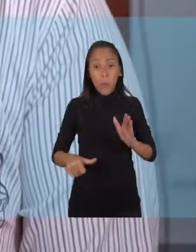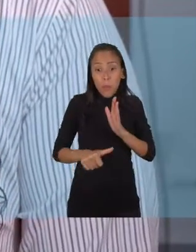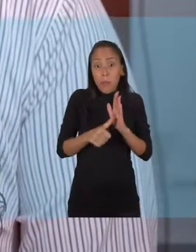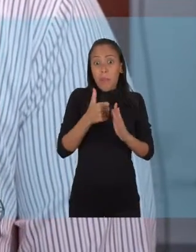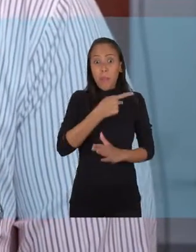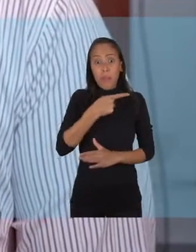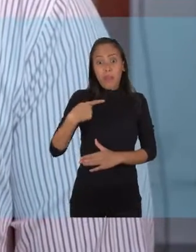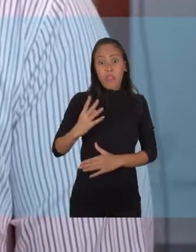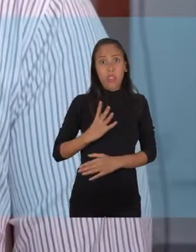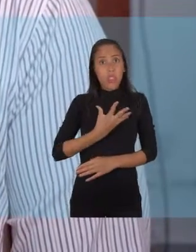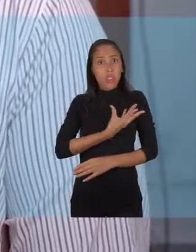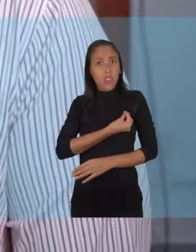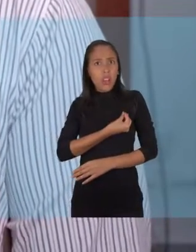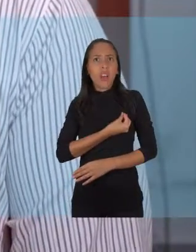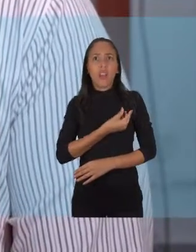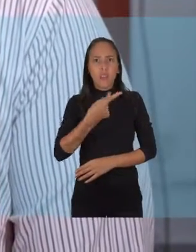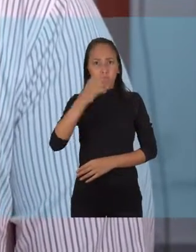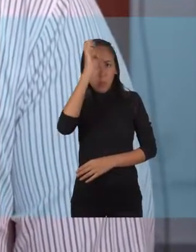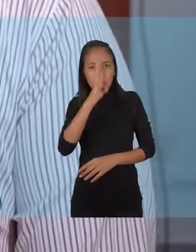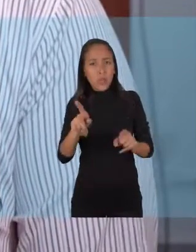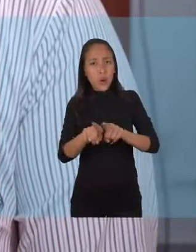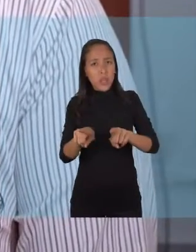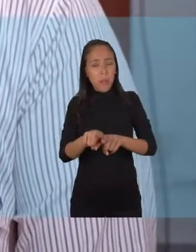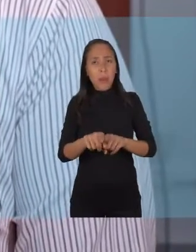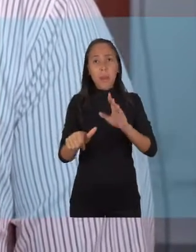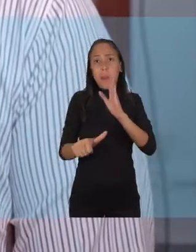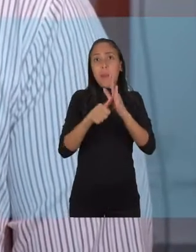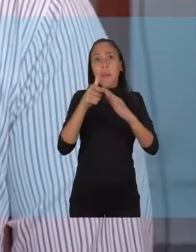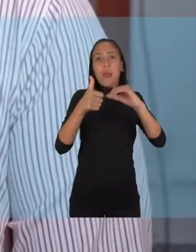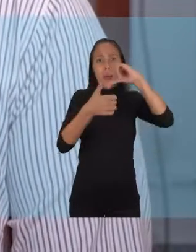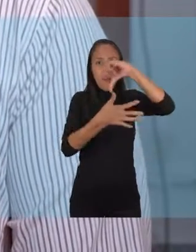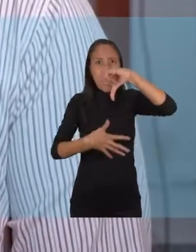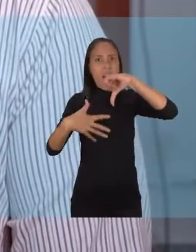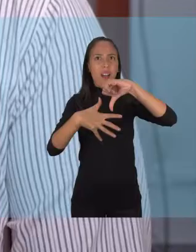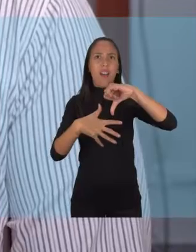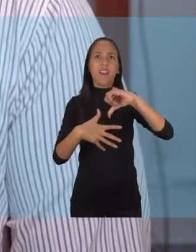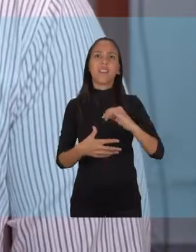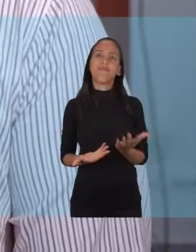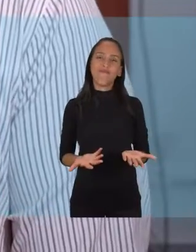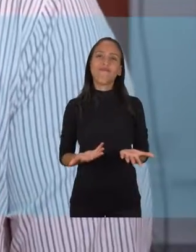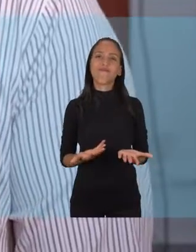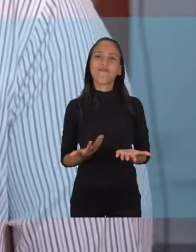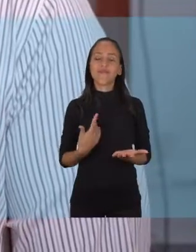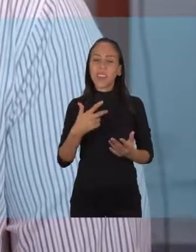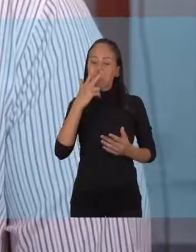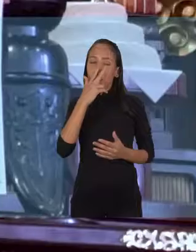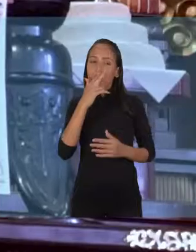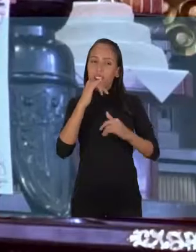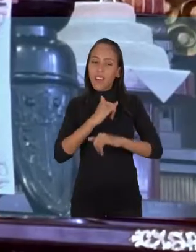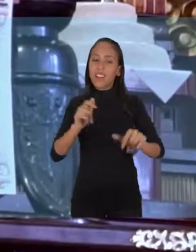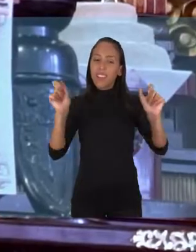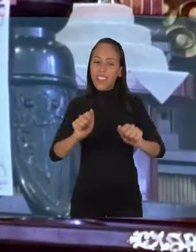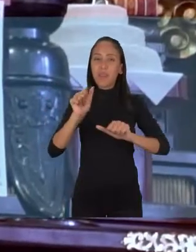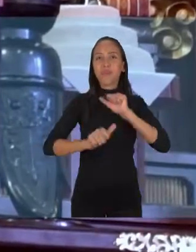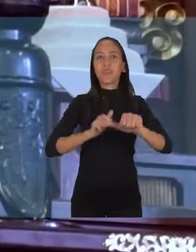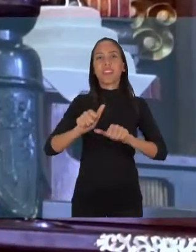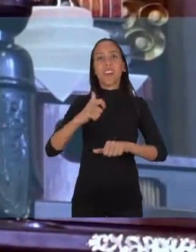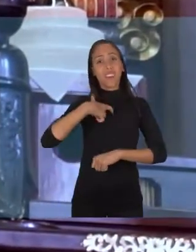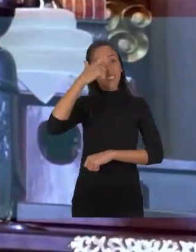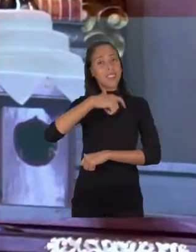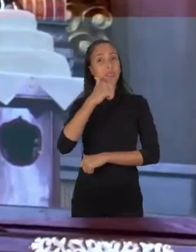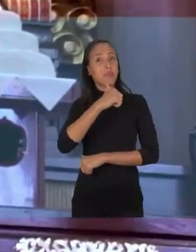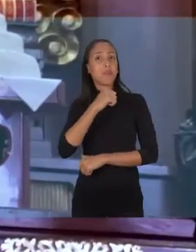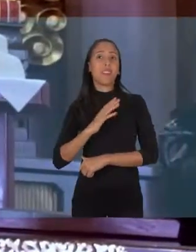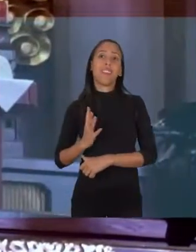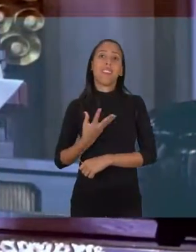primeira reverenda da América Latina sinaliza que é possível ter mudança nas coisas, ainda mais eu sendo uma mulher trans.